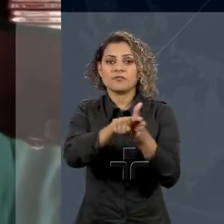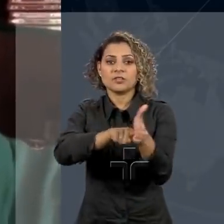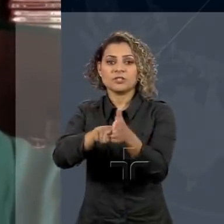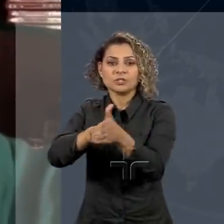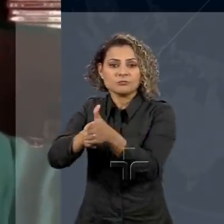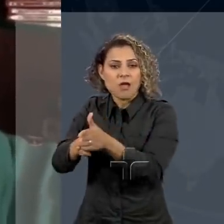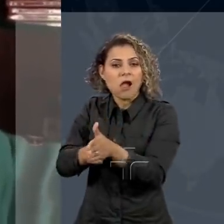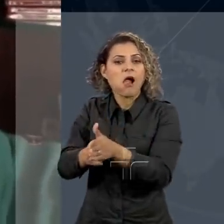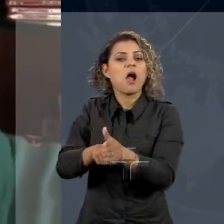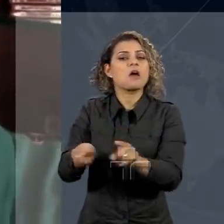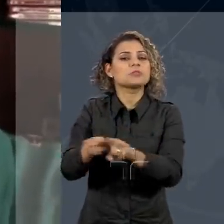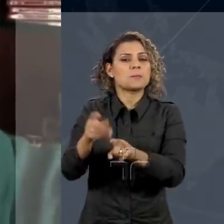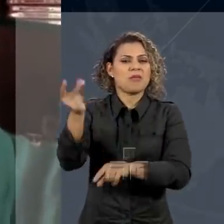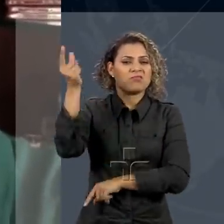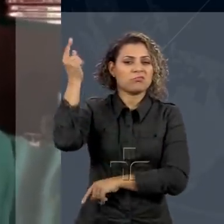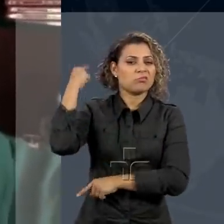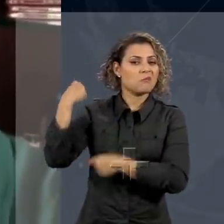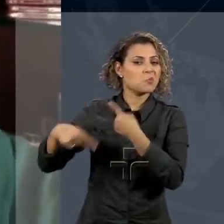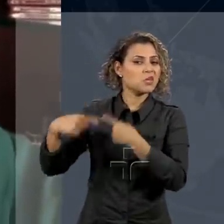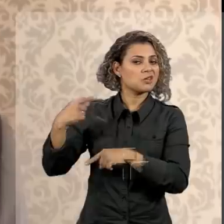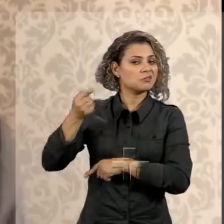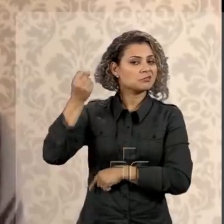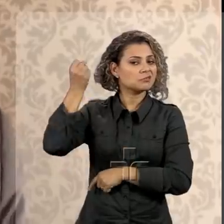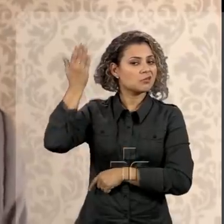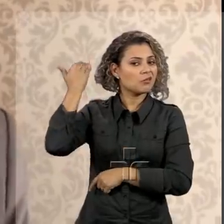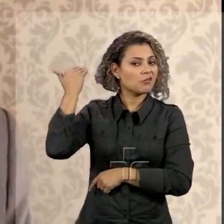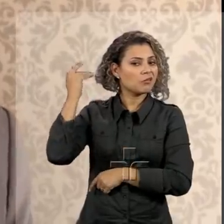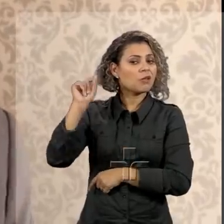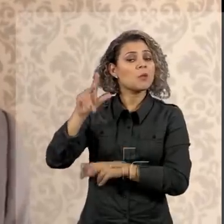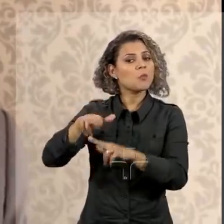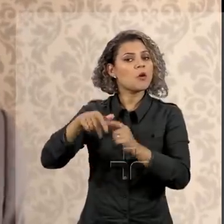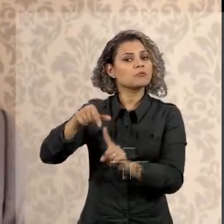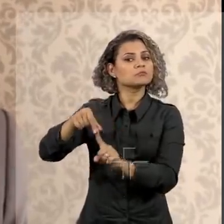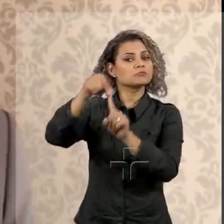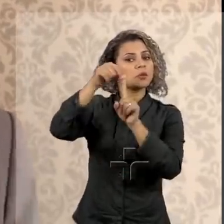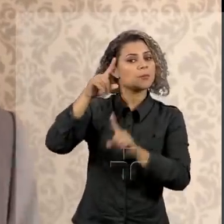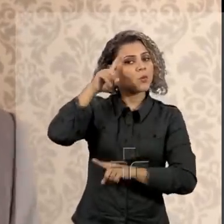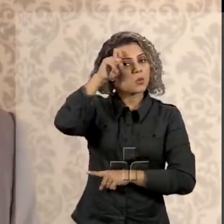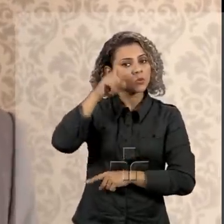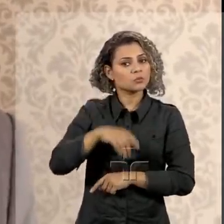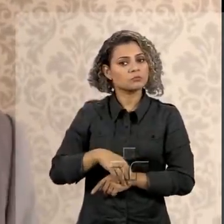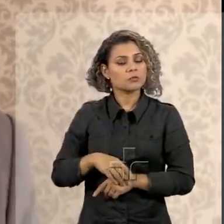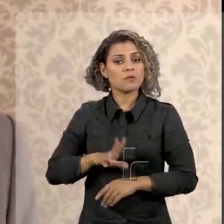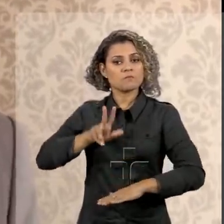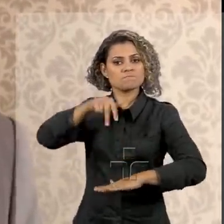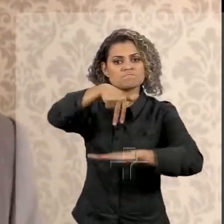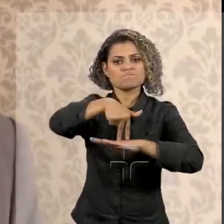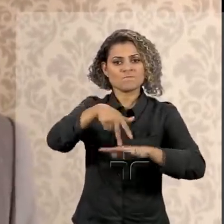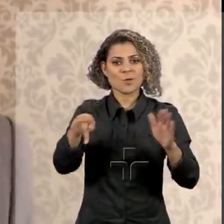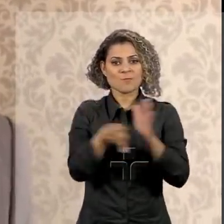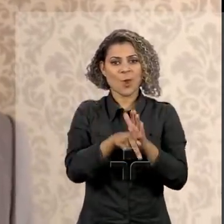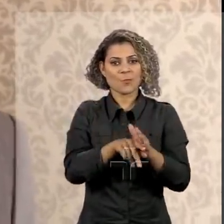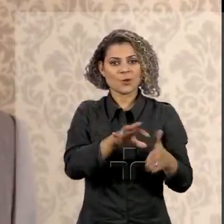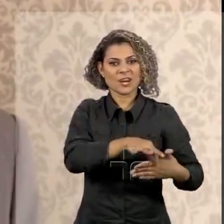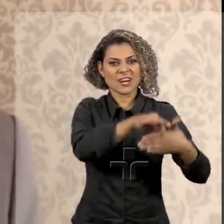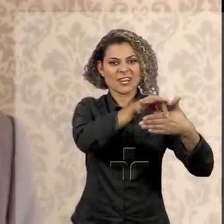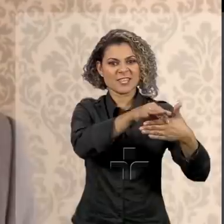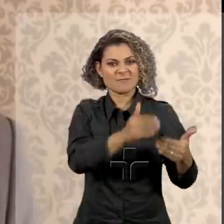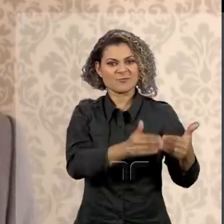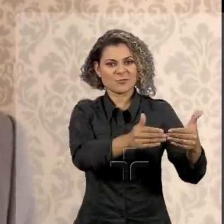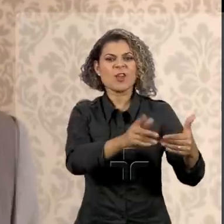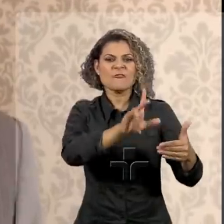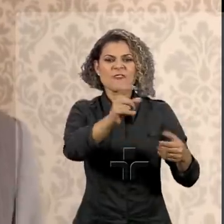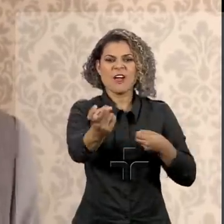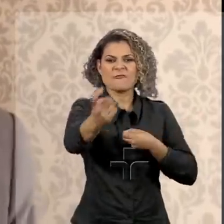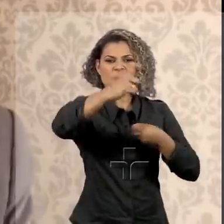investigados, da velha política, para a indicação de Moro. A sua posição à frente daquele ministério vai resgatar